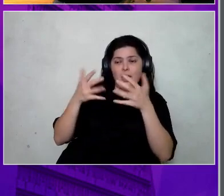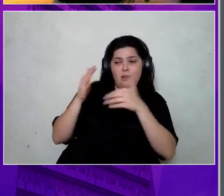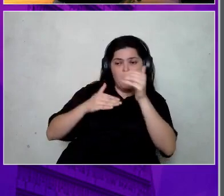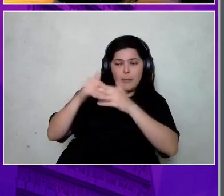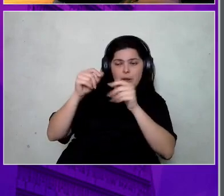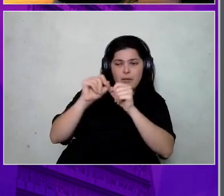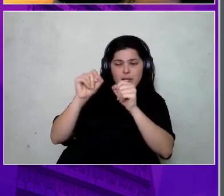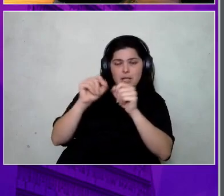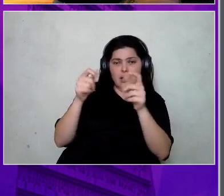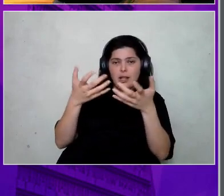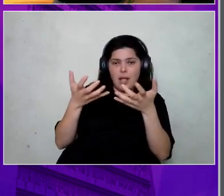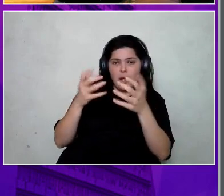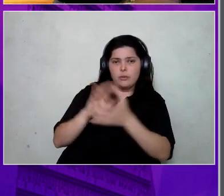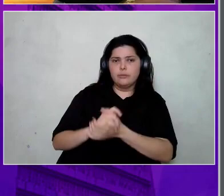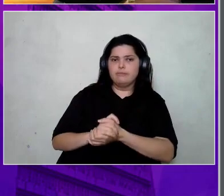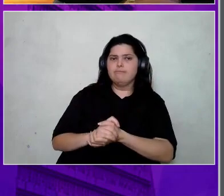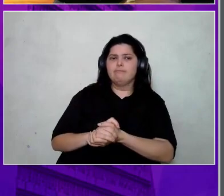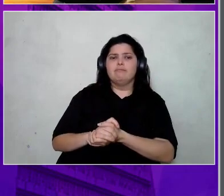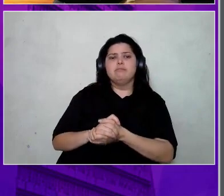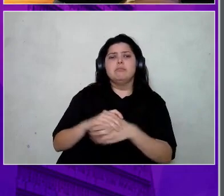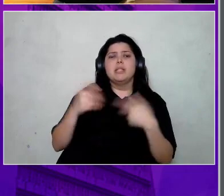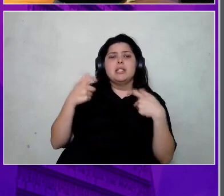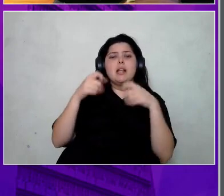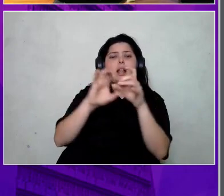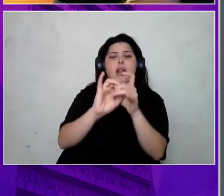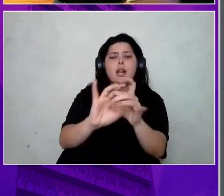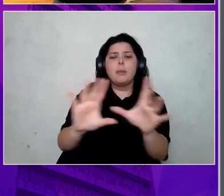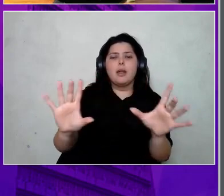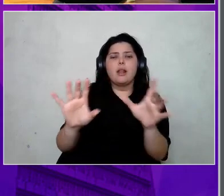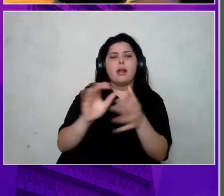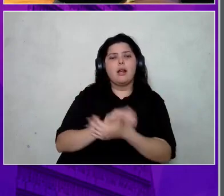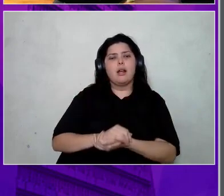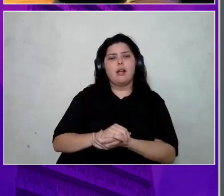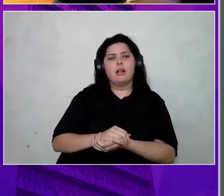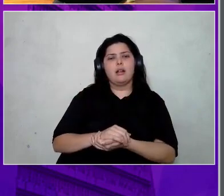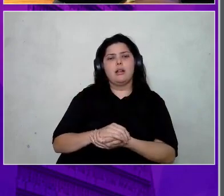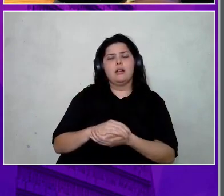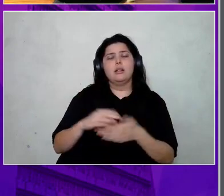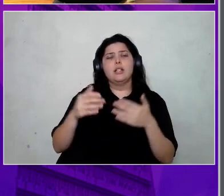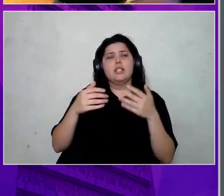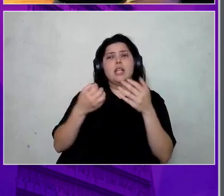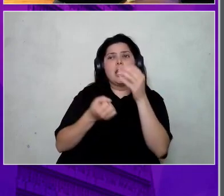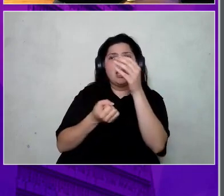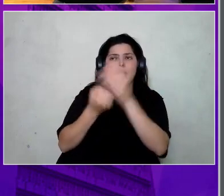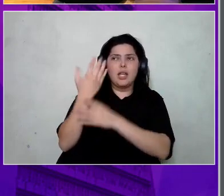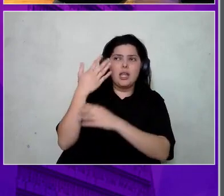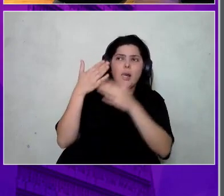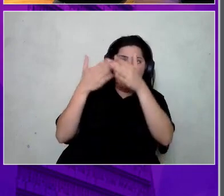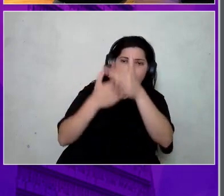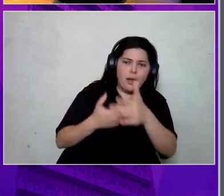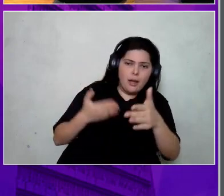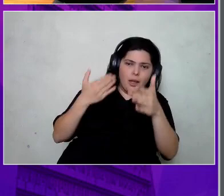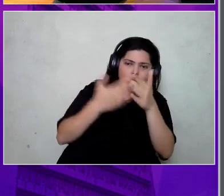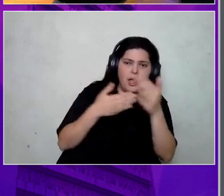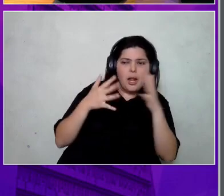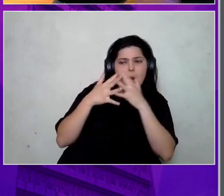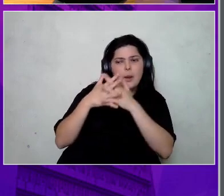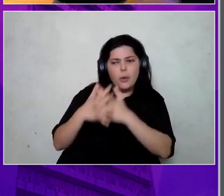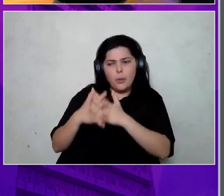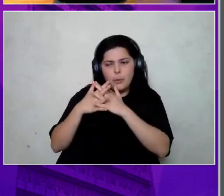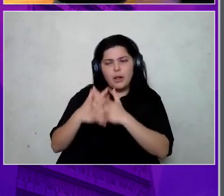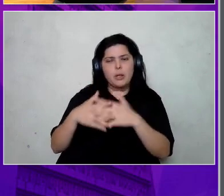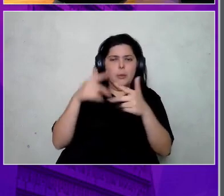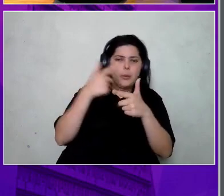fazer. É só dar espaço. Né? Às vezes a gente cria um monte de cenário e traz um monte de complicação. Então, só isso